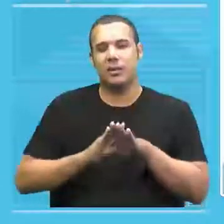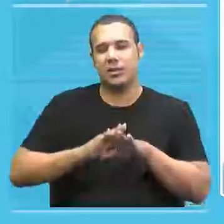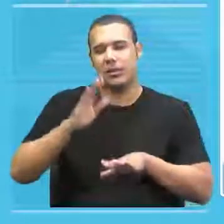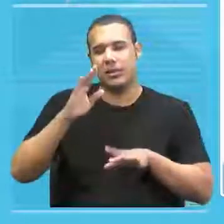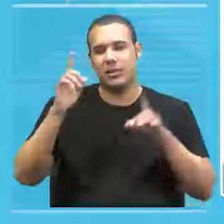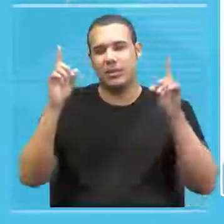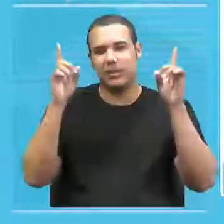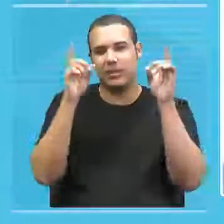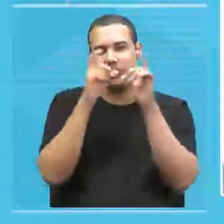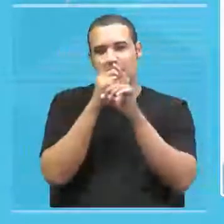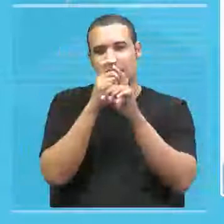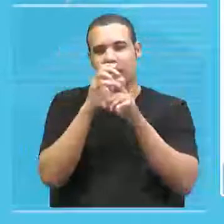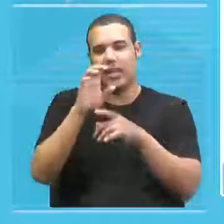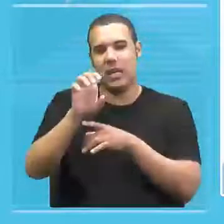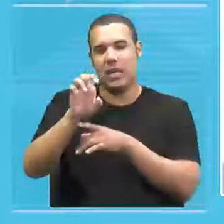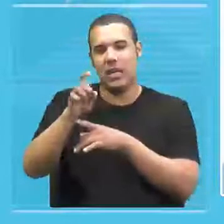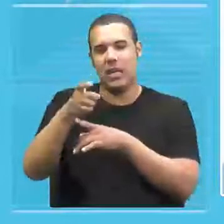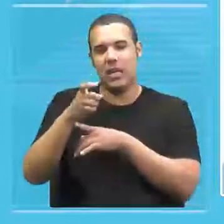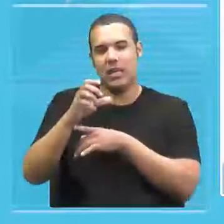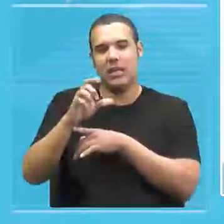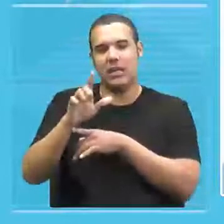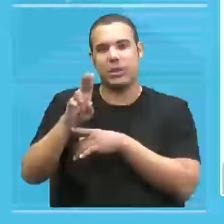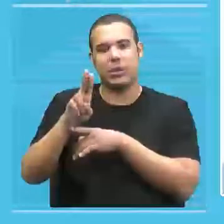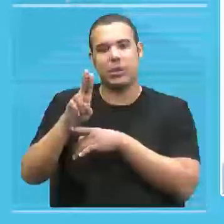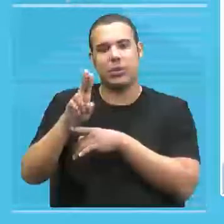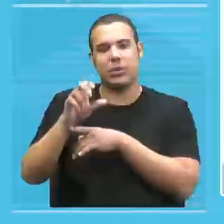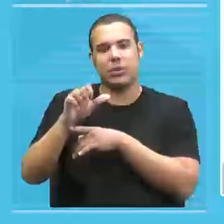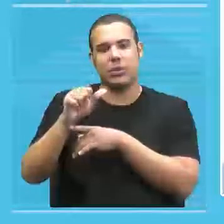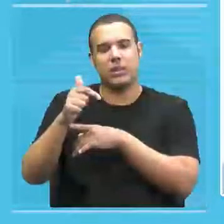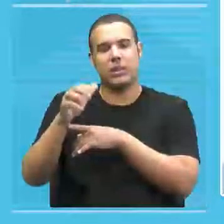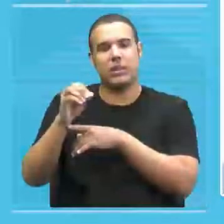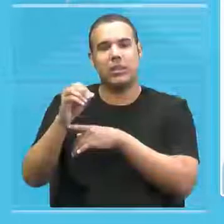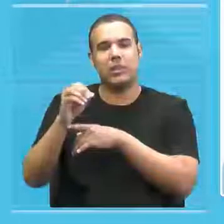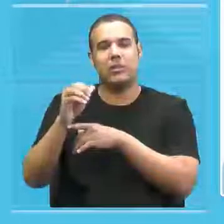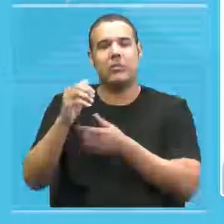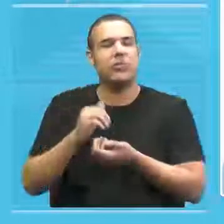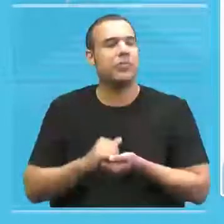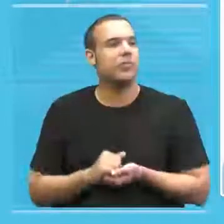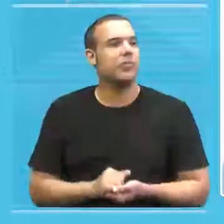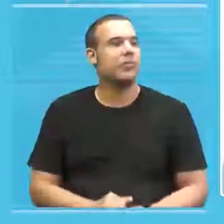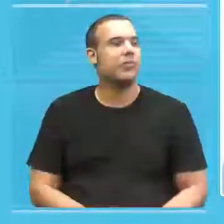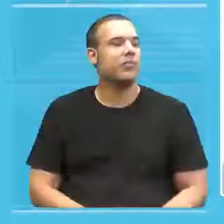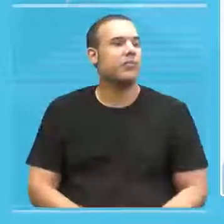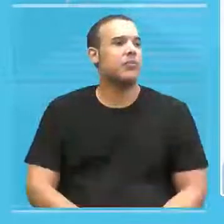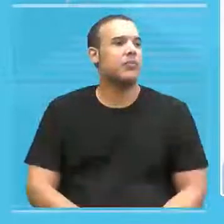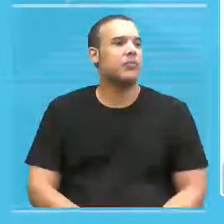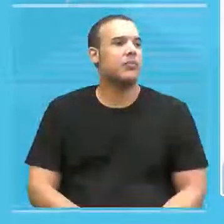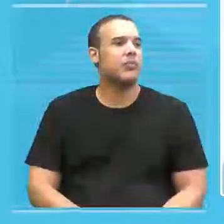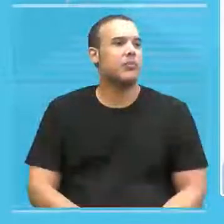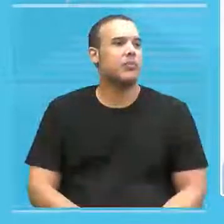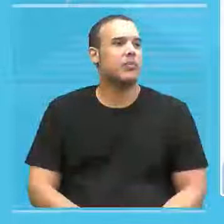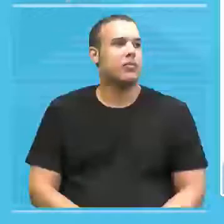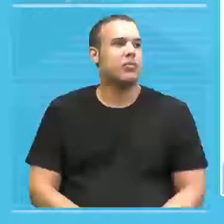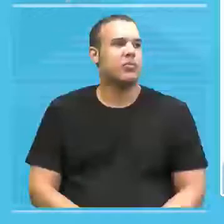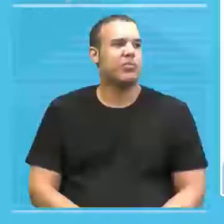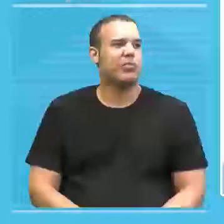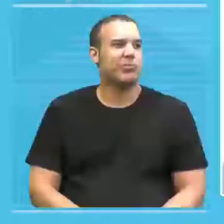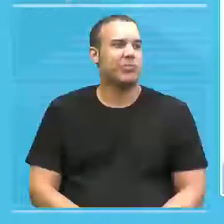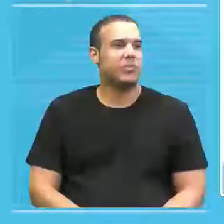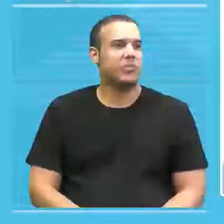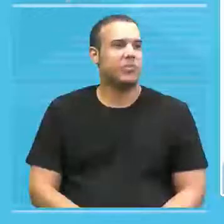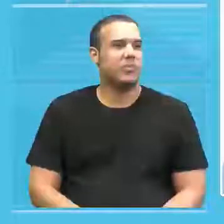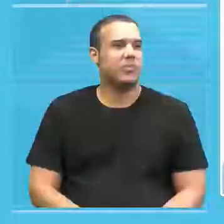globalização é a exclusão deixa eu marcar isso aqui com a o marca texto Amarelo